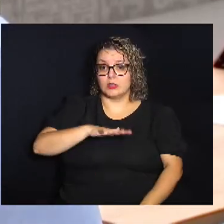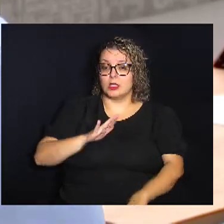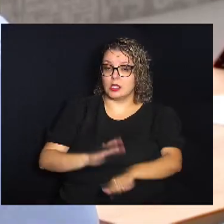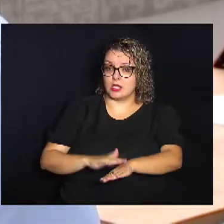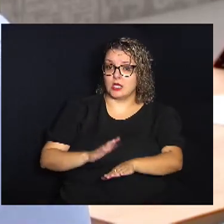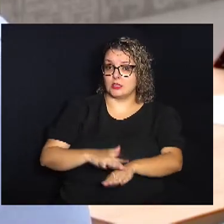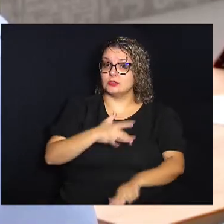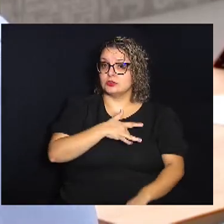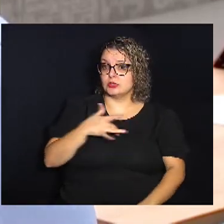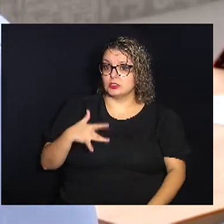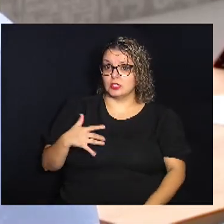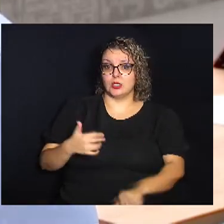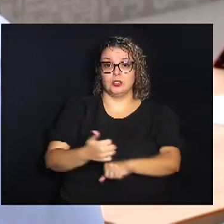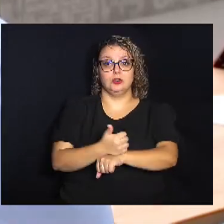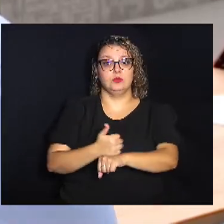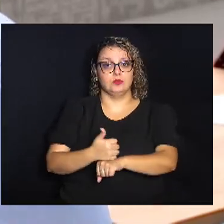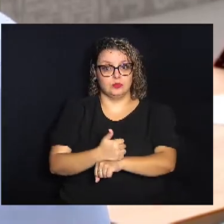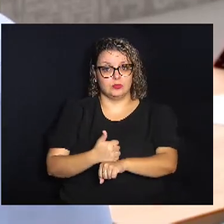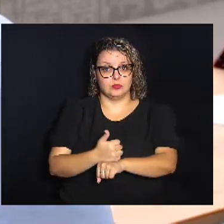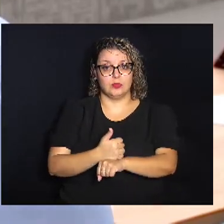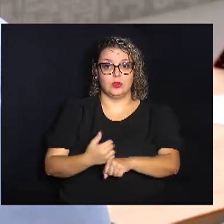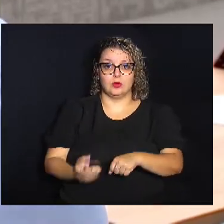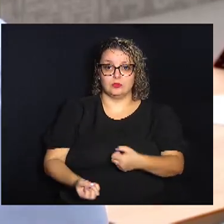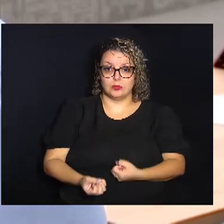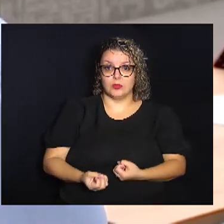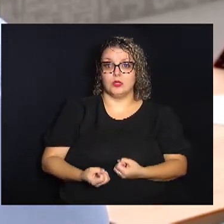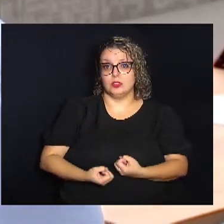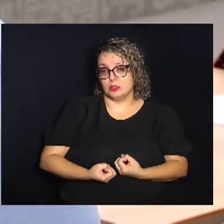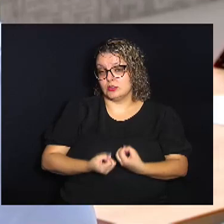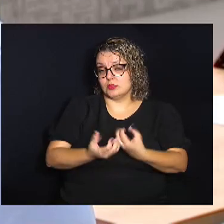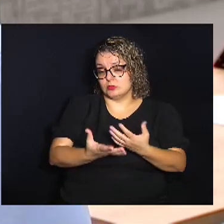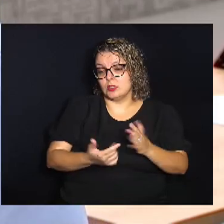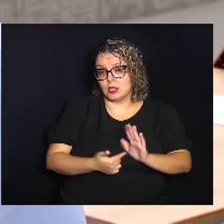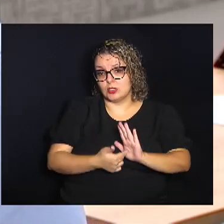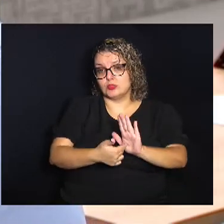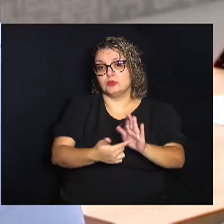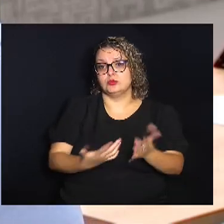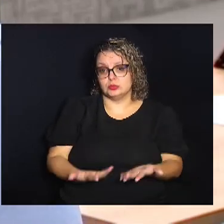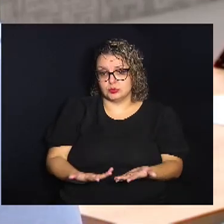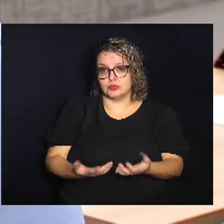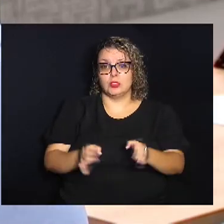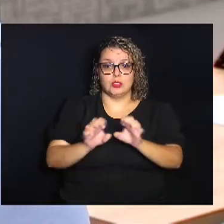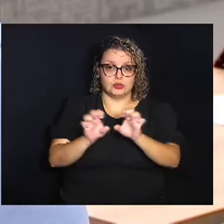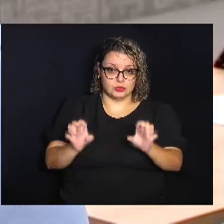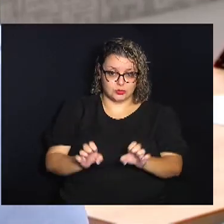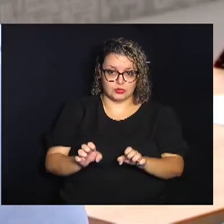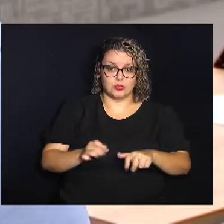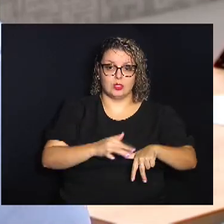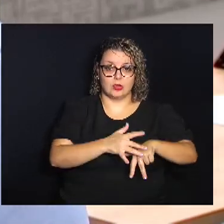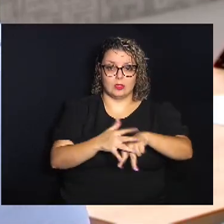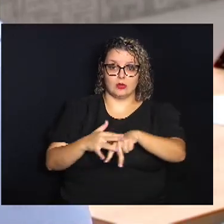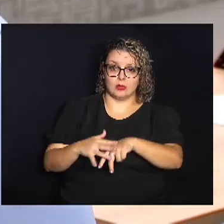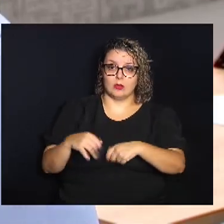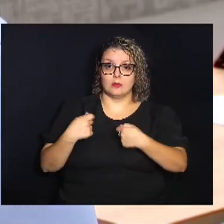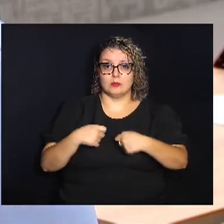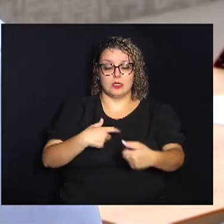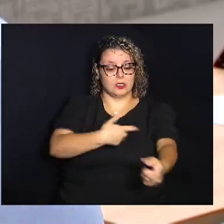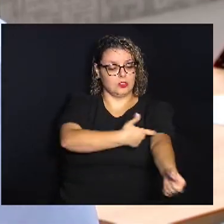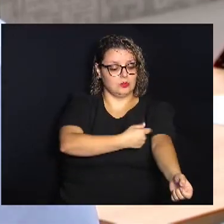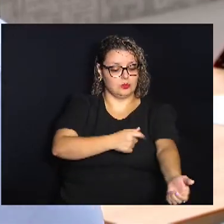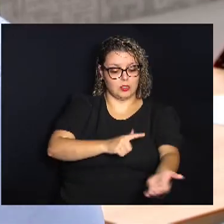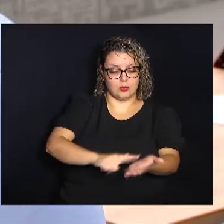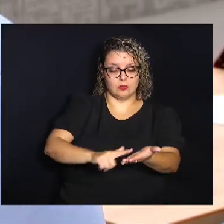saúde, inclusive profissionais que prestam suporte, estrutura para os pacientes, né, que precisam fazer hemodiálise,